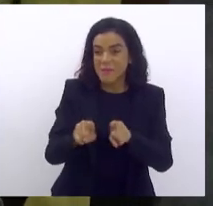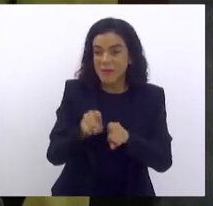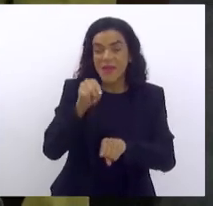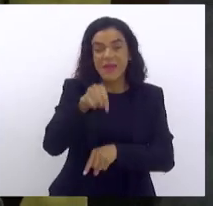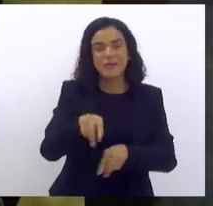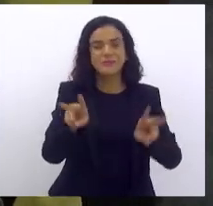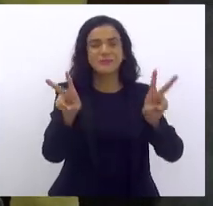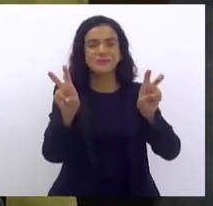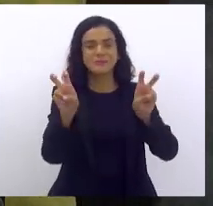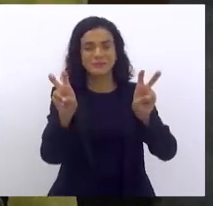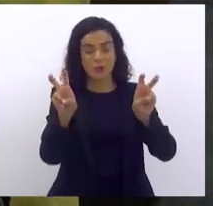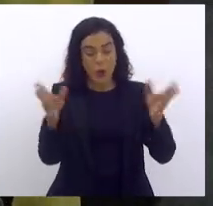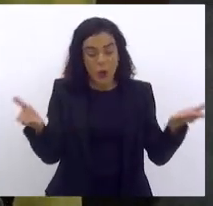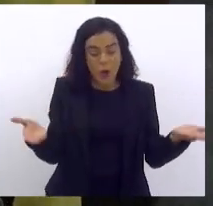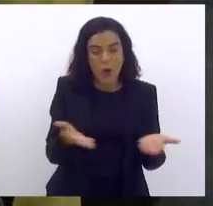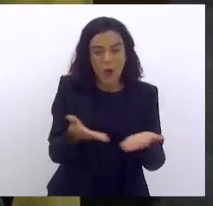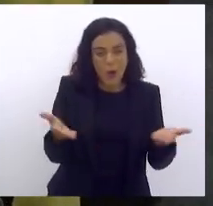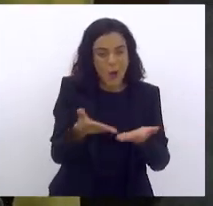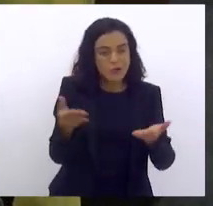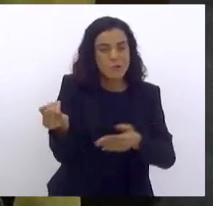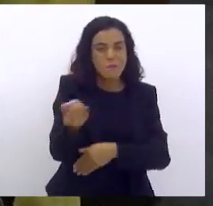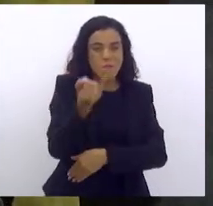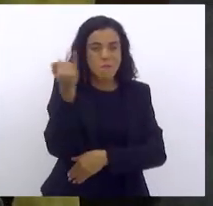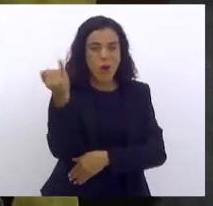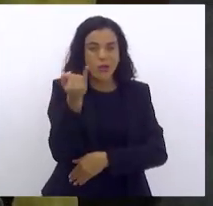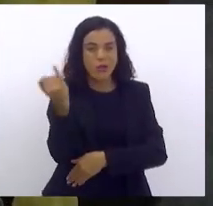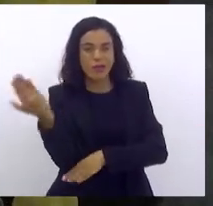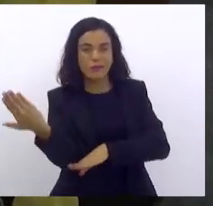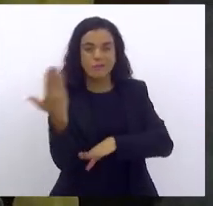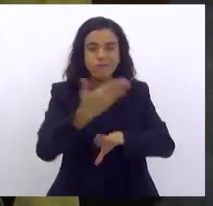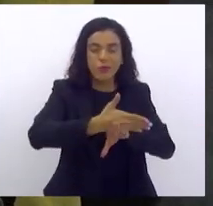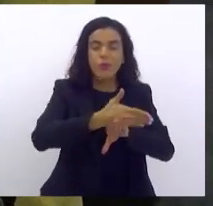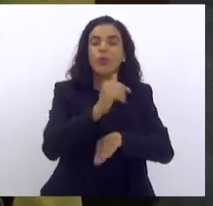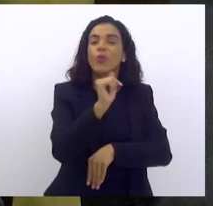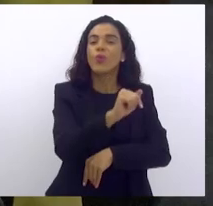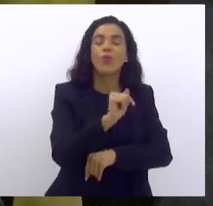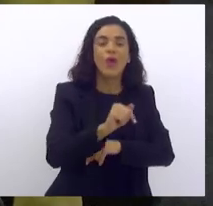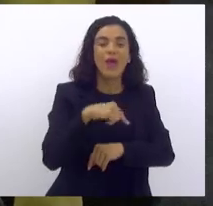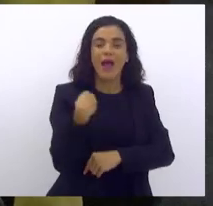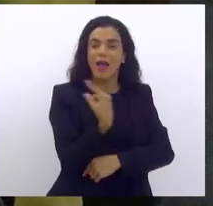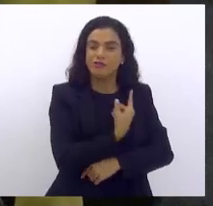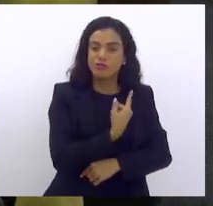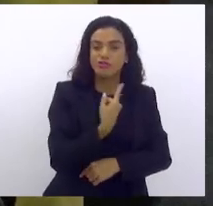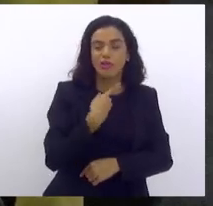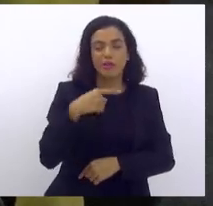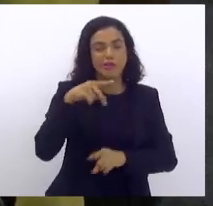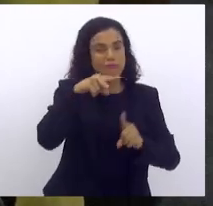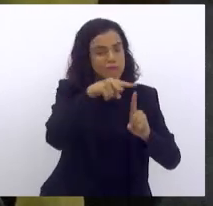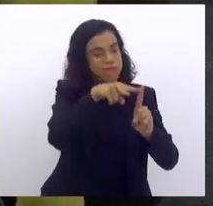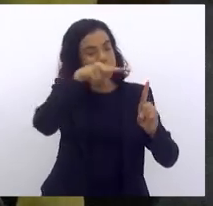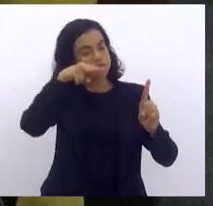um tema hoje tão importante quanto a gente fazer um olhar sobre o sistema de justiça